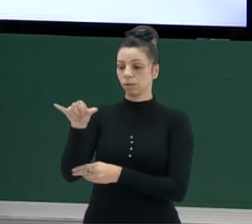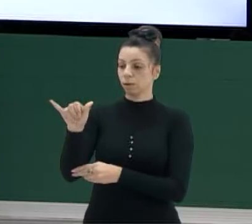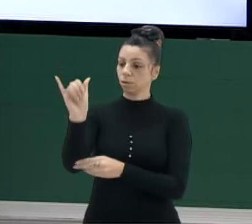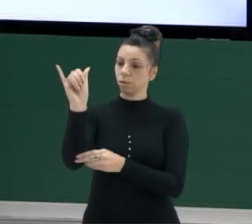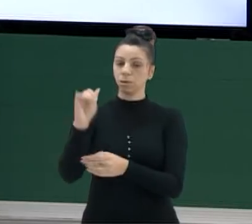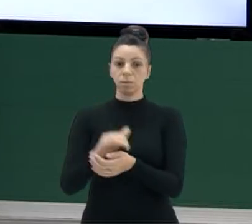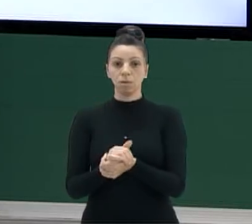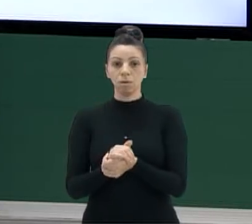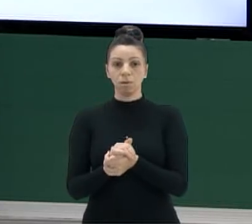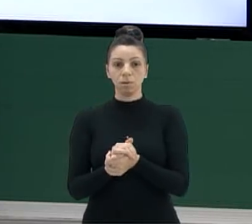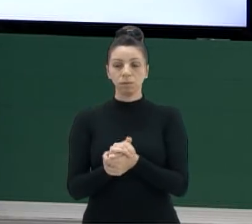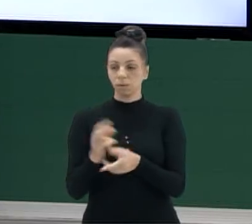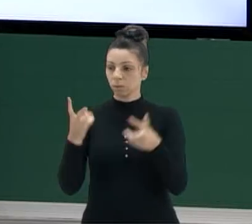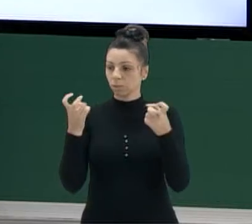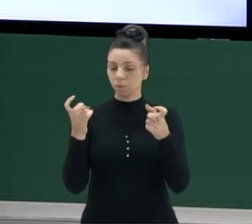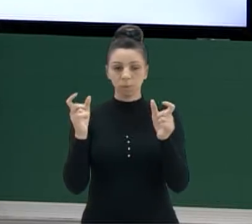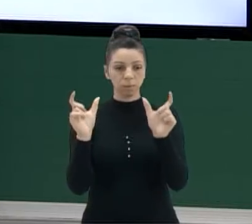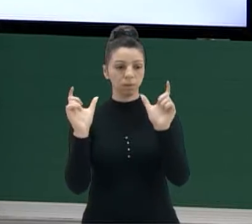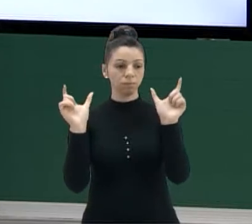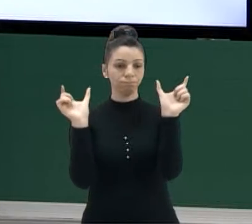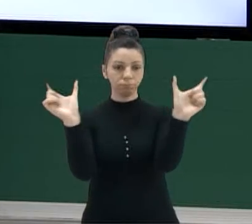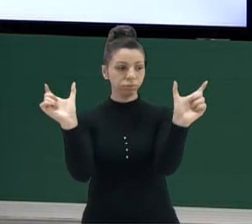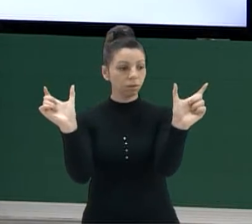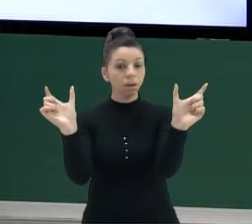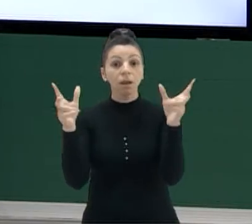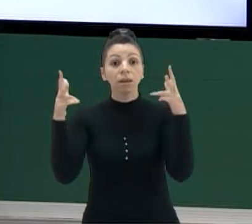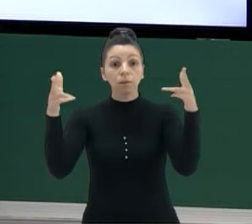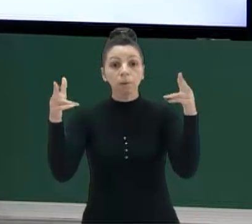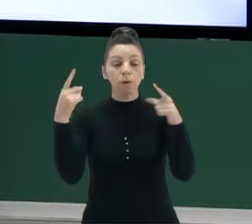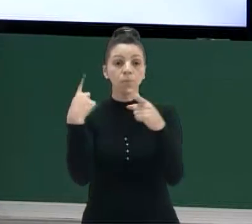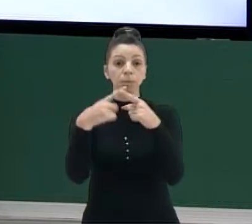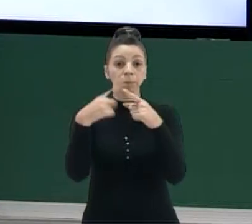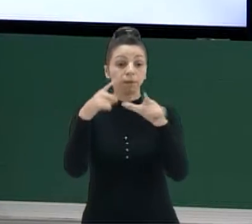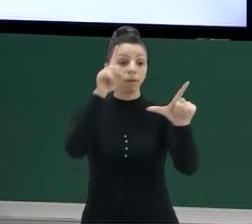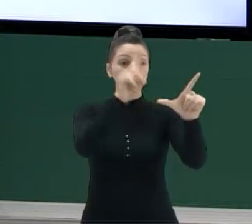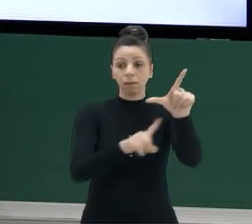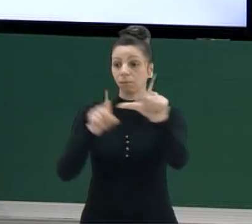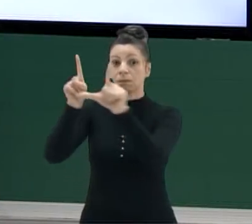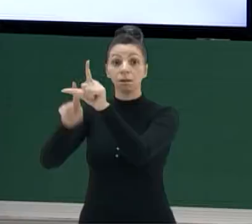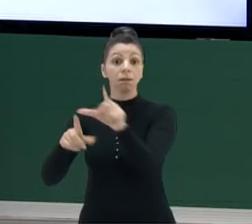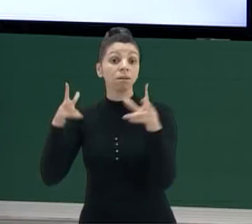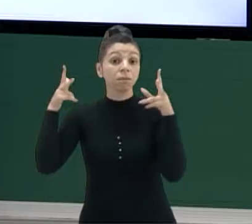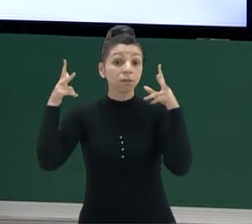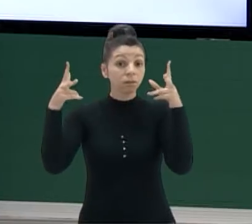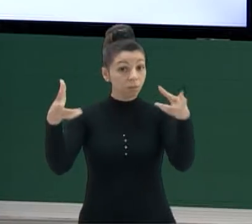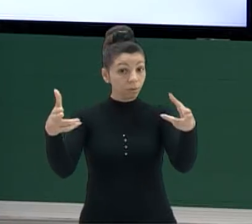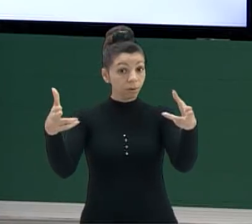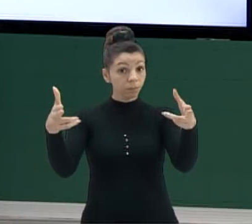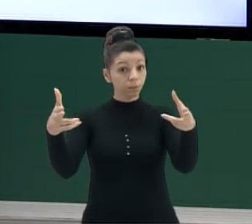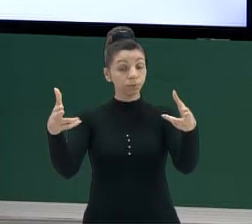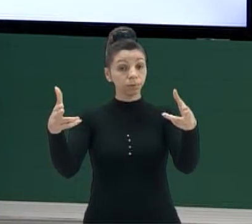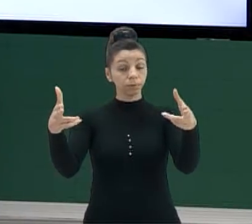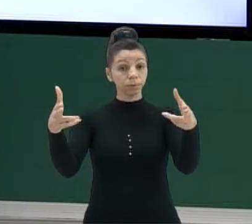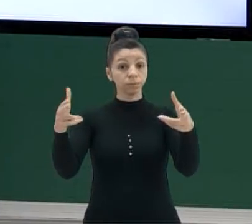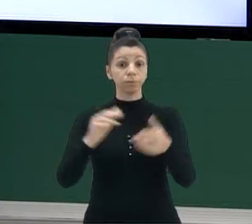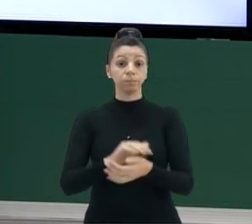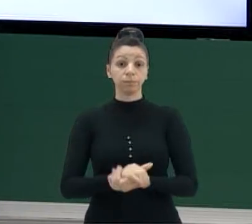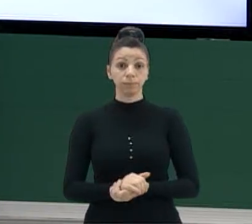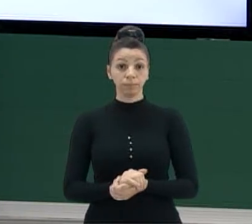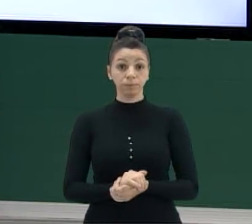mesma parte literal, xy. Então, são semelhantes porque possuem a mesma